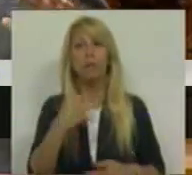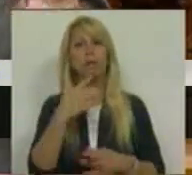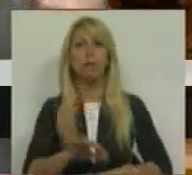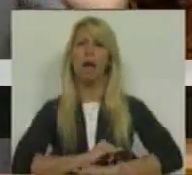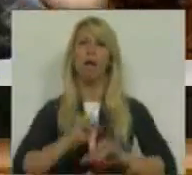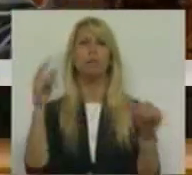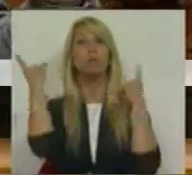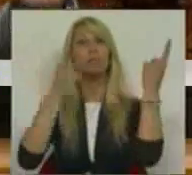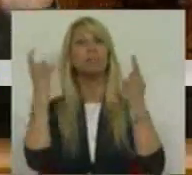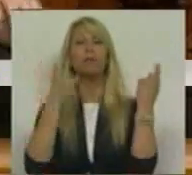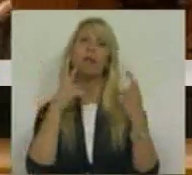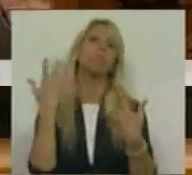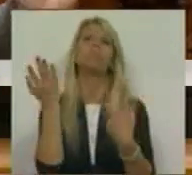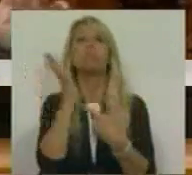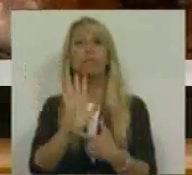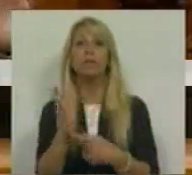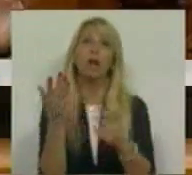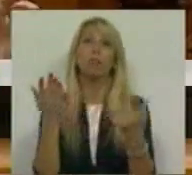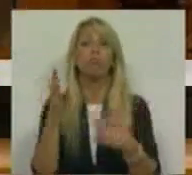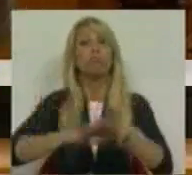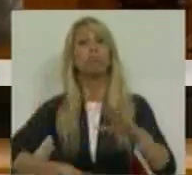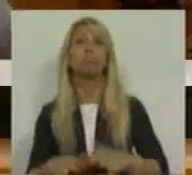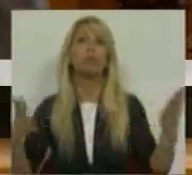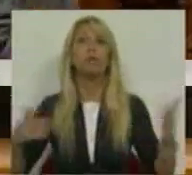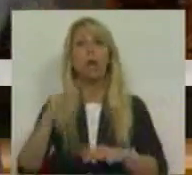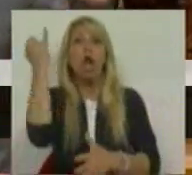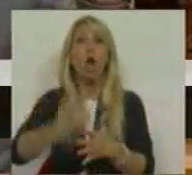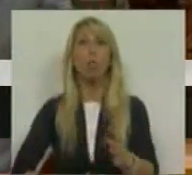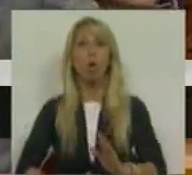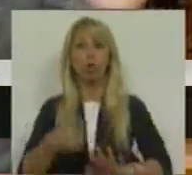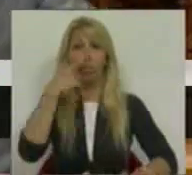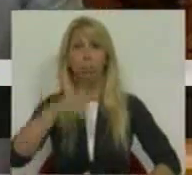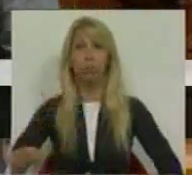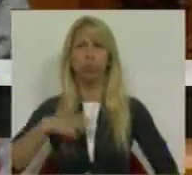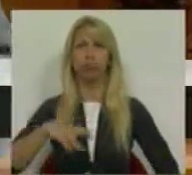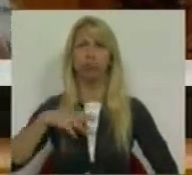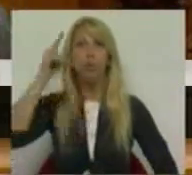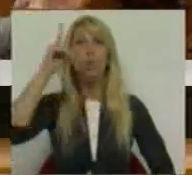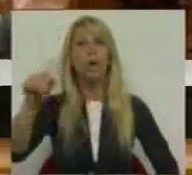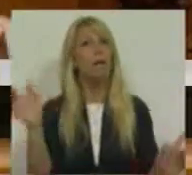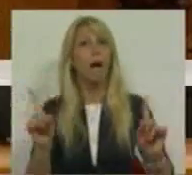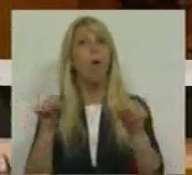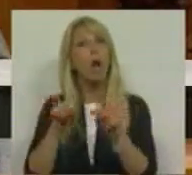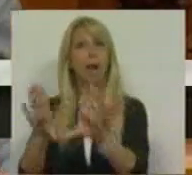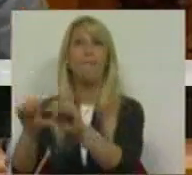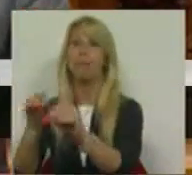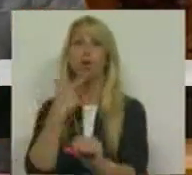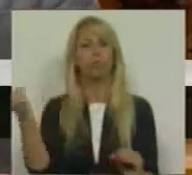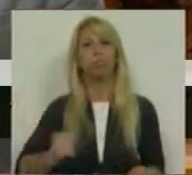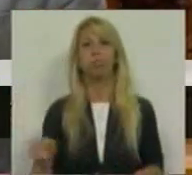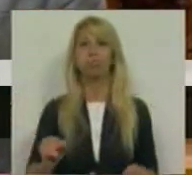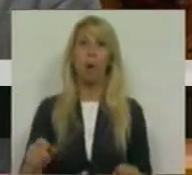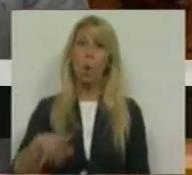impensável nós fazermos, por exemplo, um imposto sobre as grandes fortunas. Não, nessas nós não podemos mexer. Nos salários e nas pensões, sim. Nas